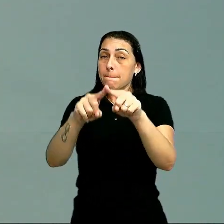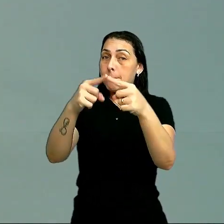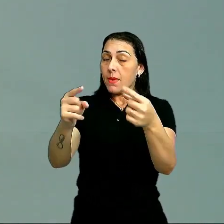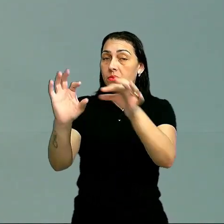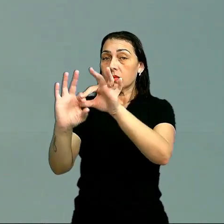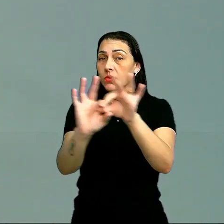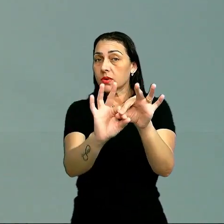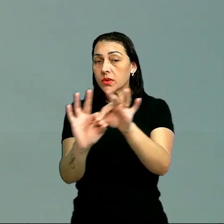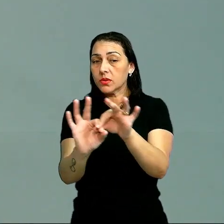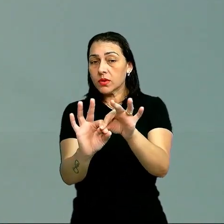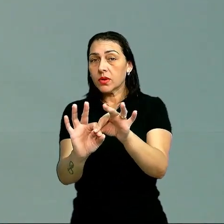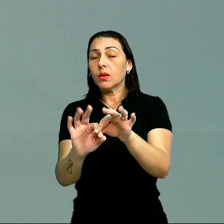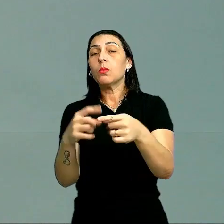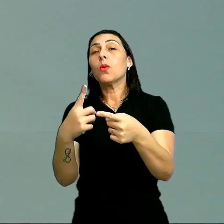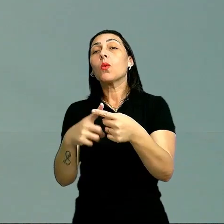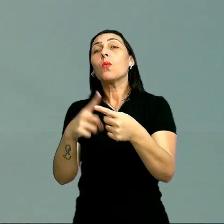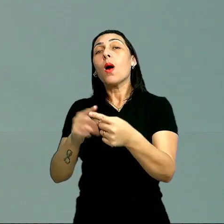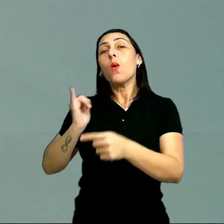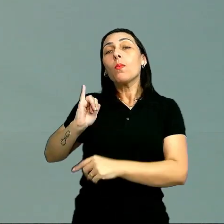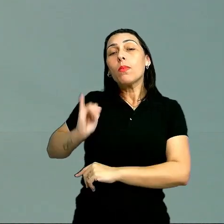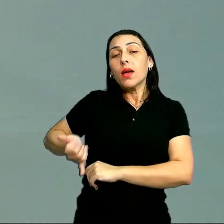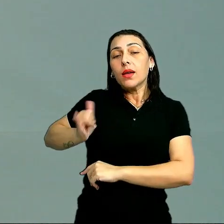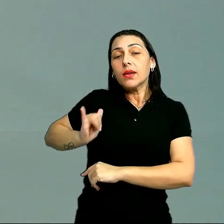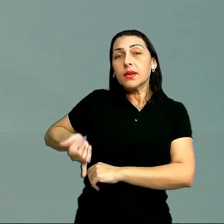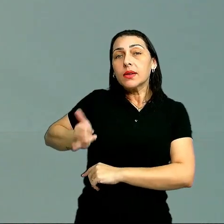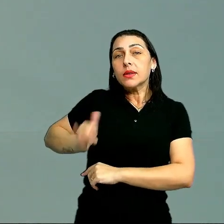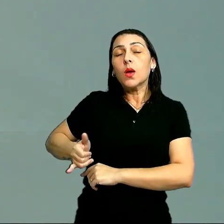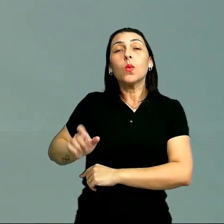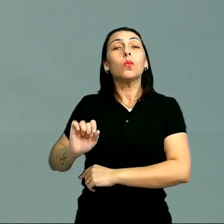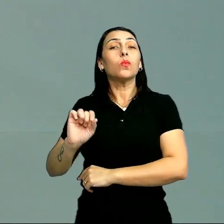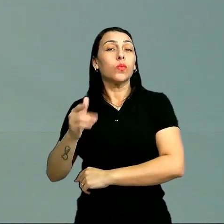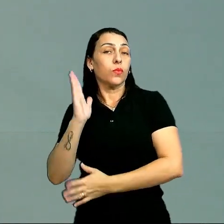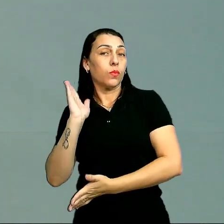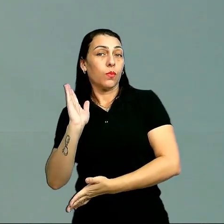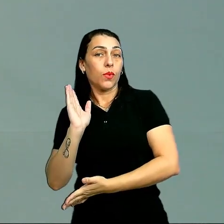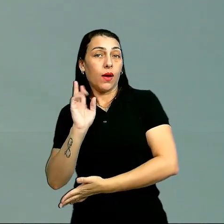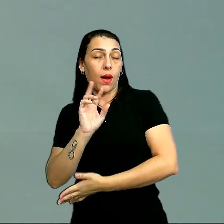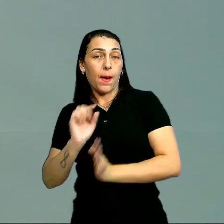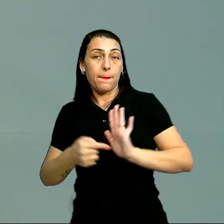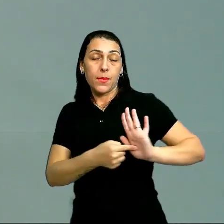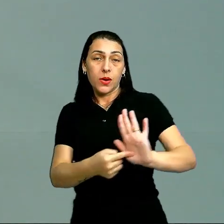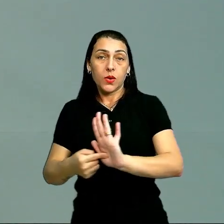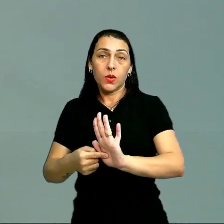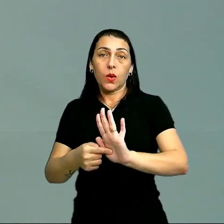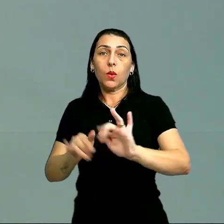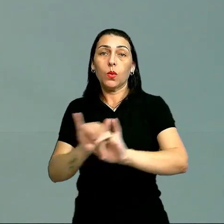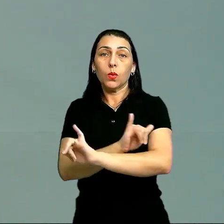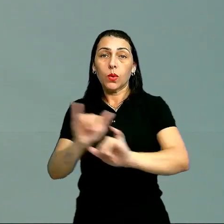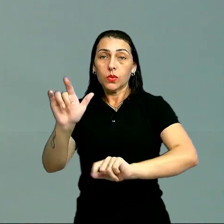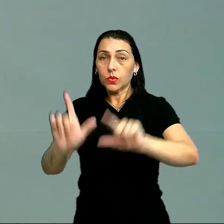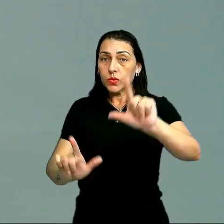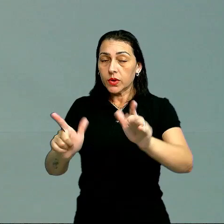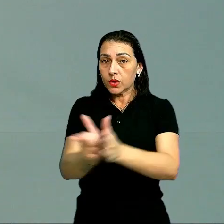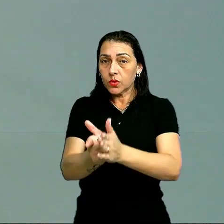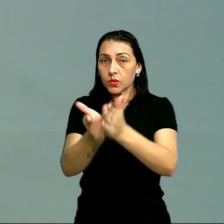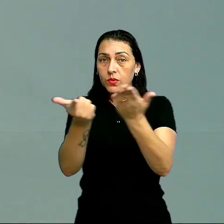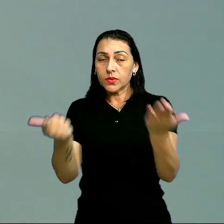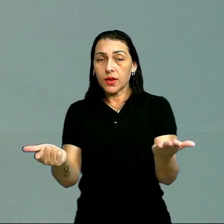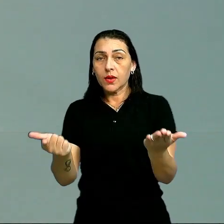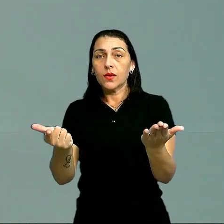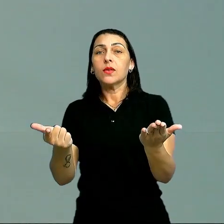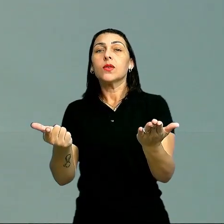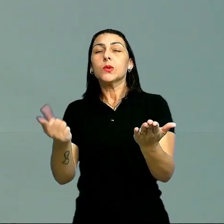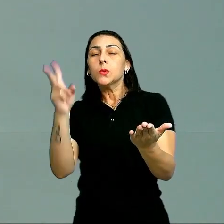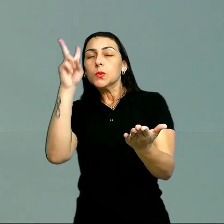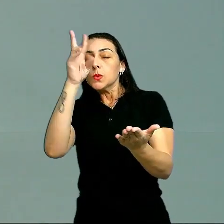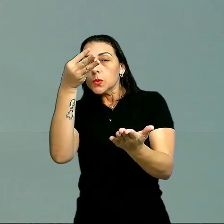uma contextualização por uma narração. Esse fato provavelmente apareceu em uma notícia no jornal e aí ele ficou